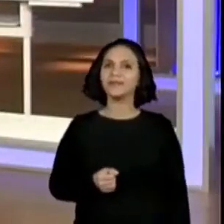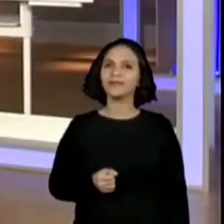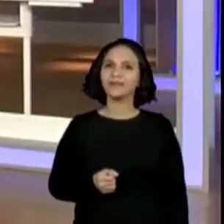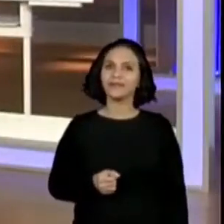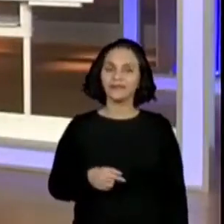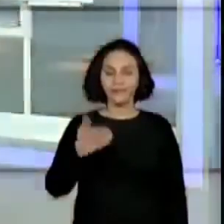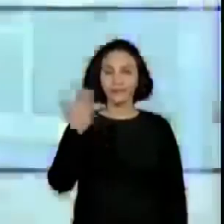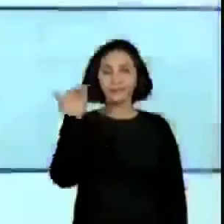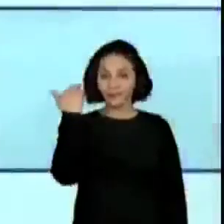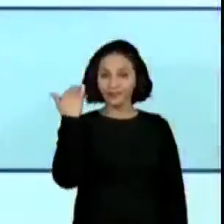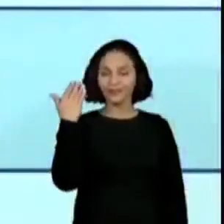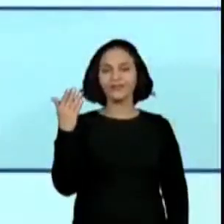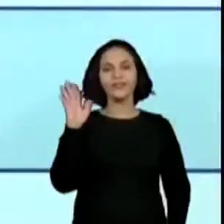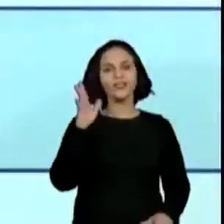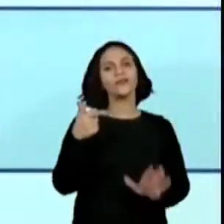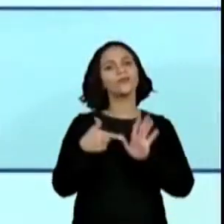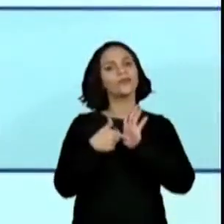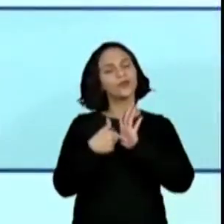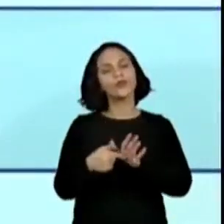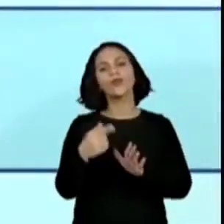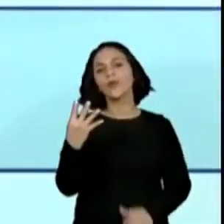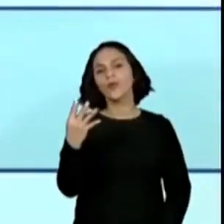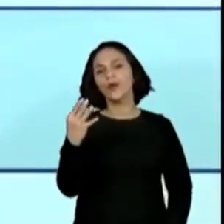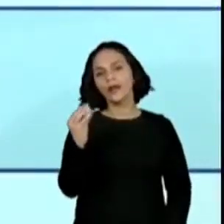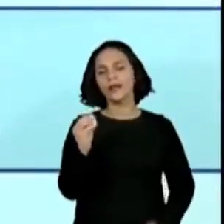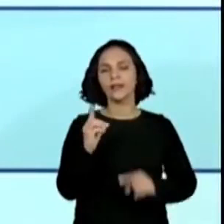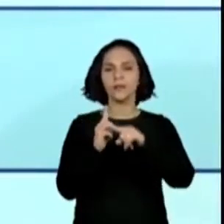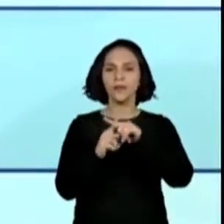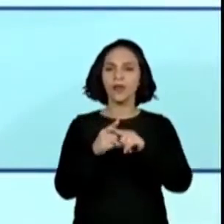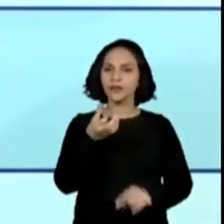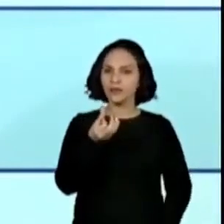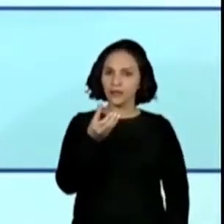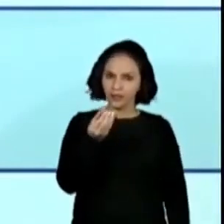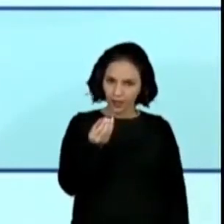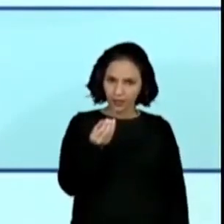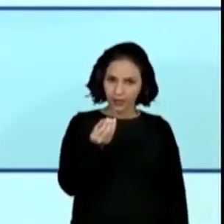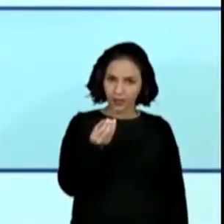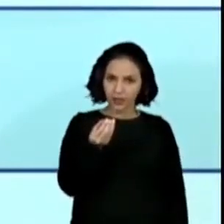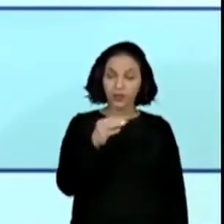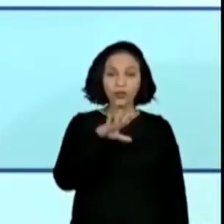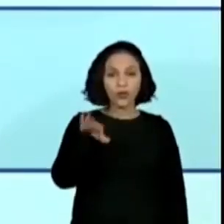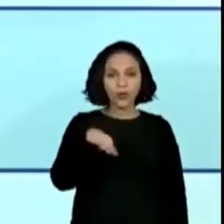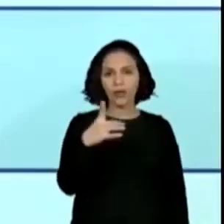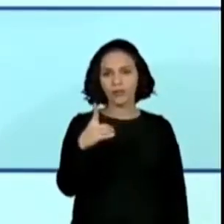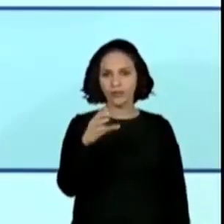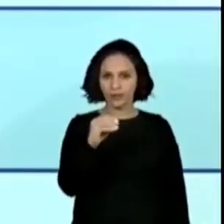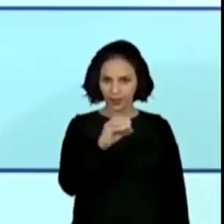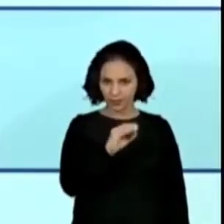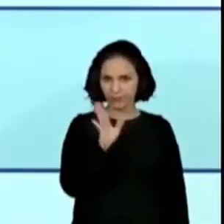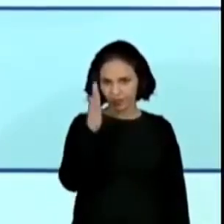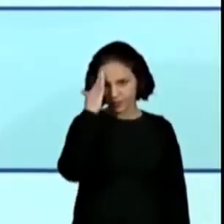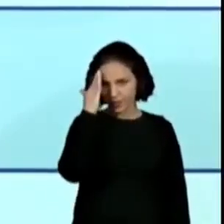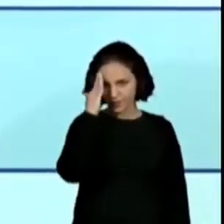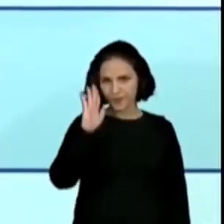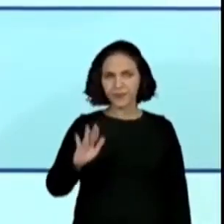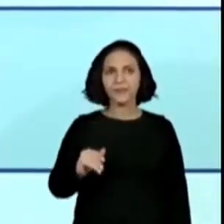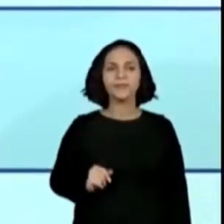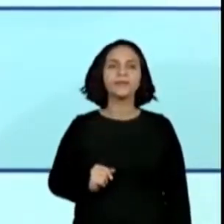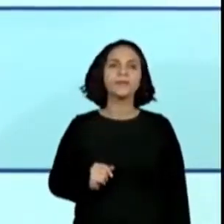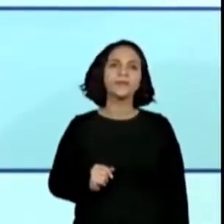nosso slide anterior que 40 + 60 é igual a 100